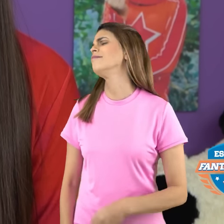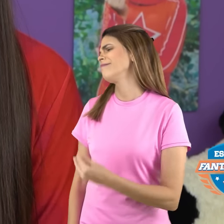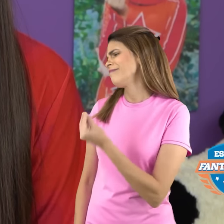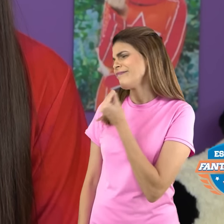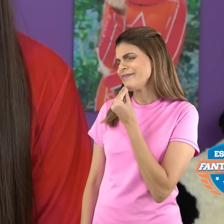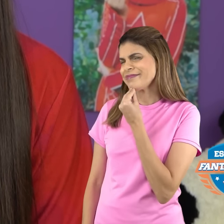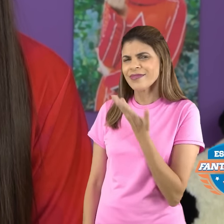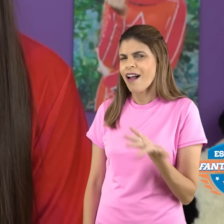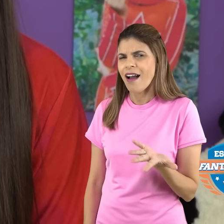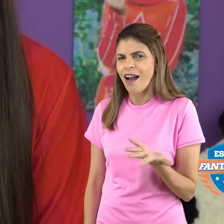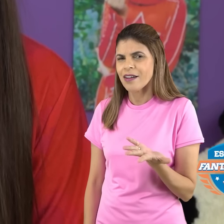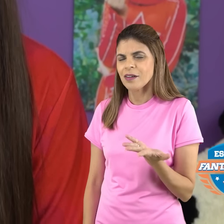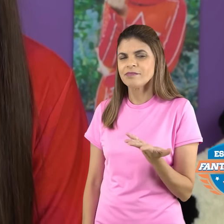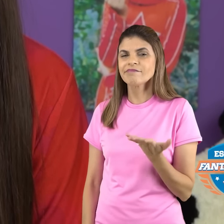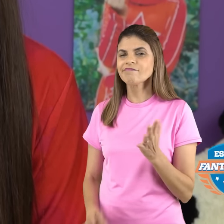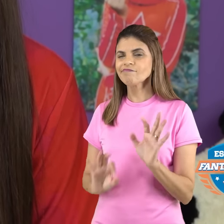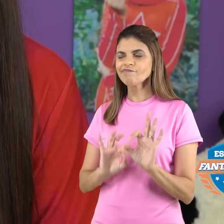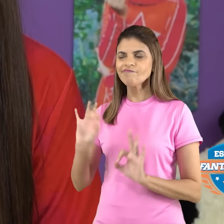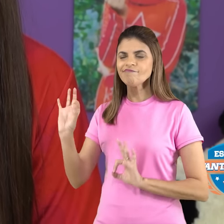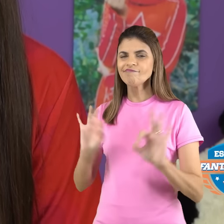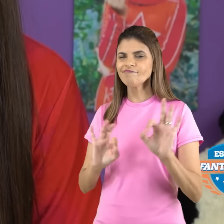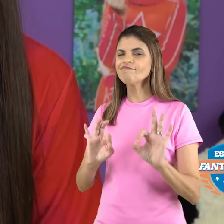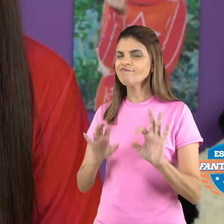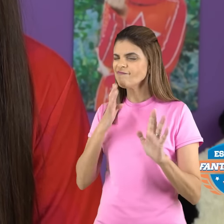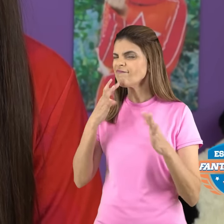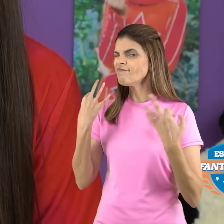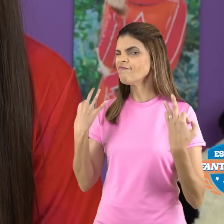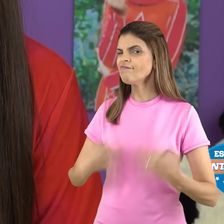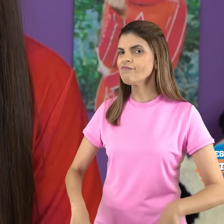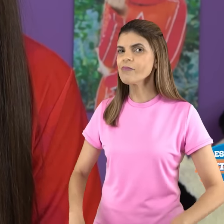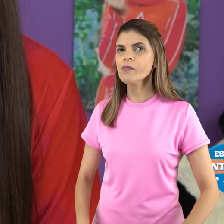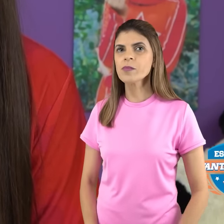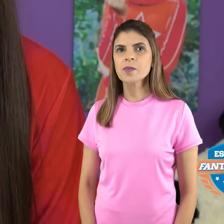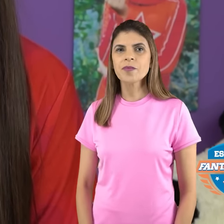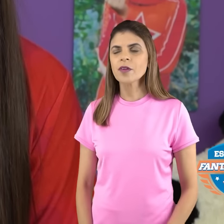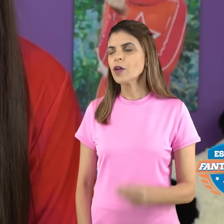claro! Esse é um plano infalível.